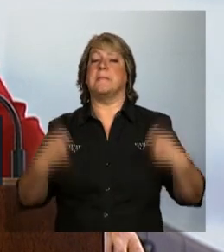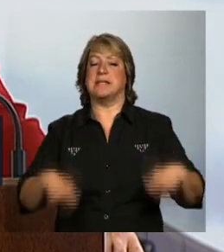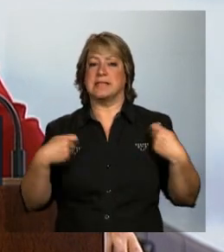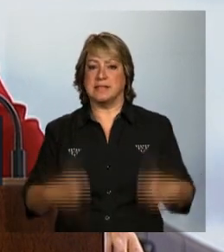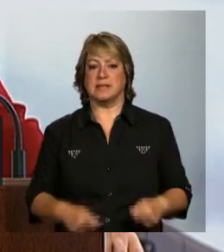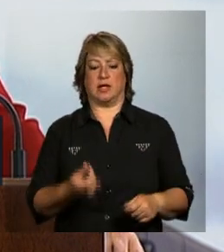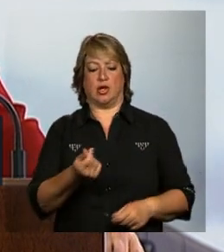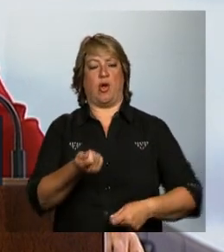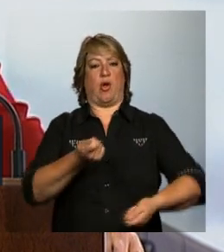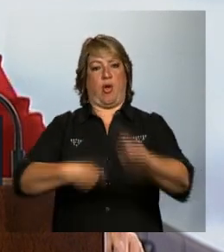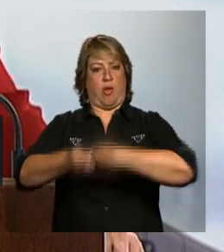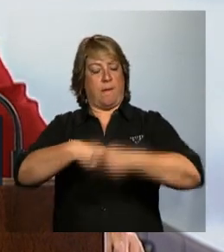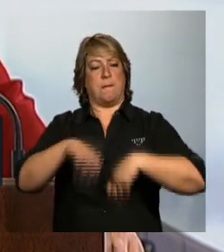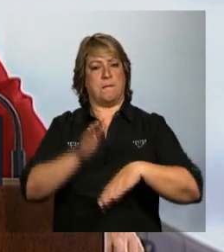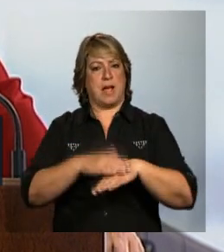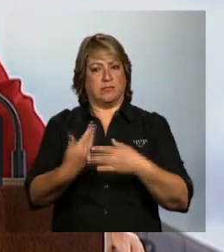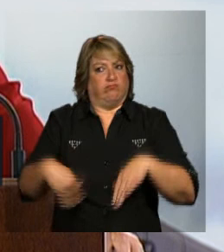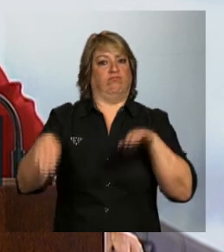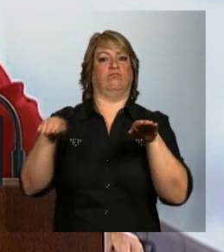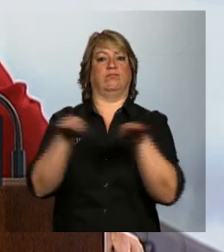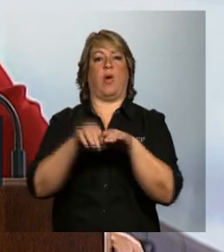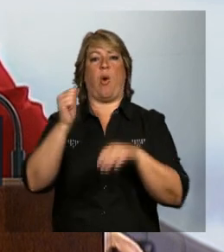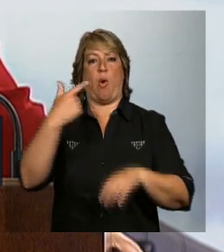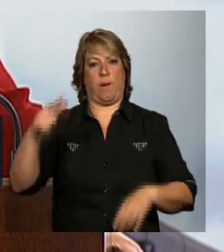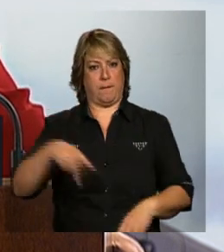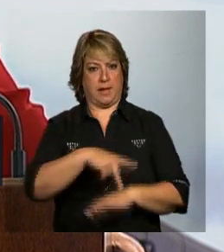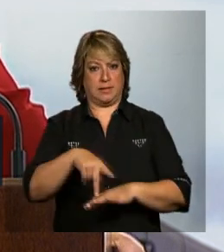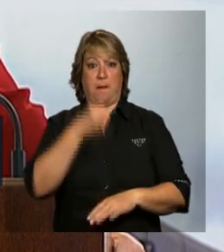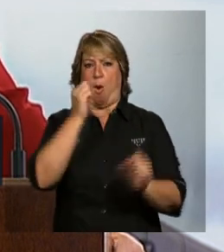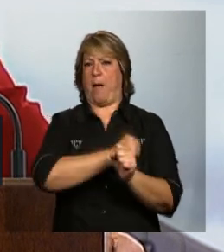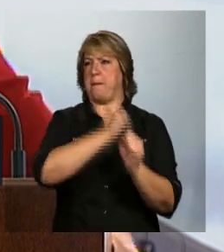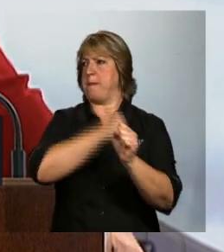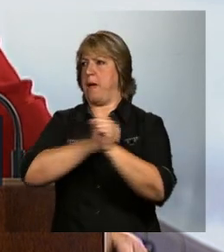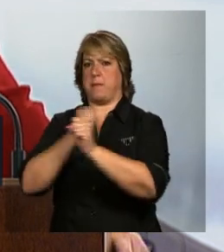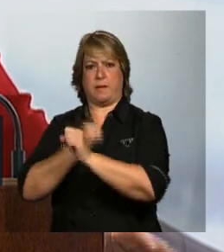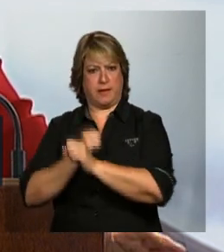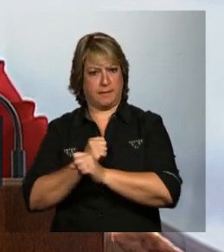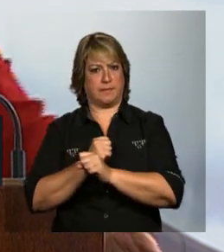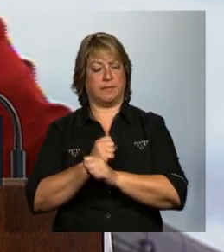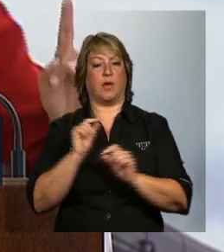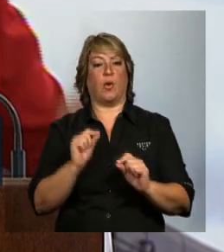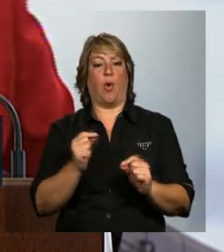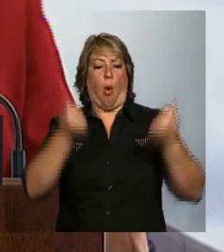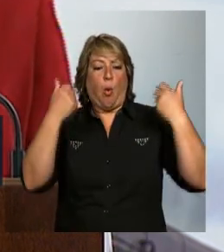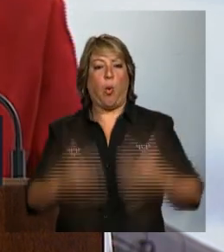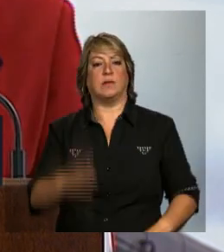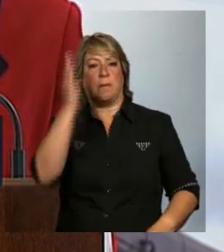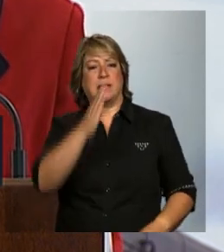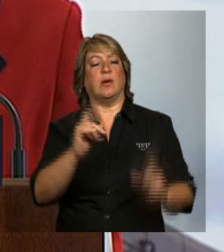cada vez mais competitiva é um bom infraestrutura concurso do Brasil